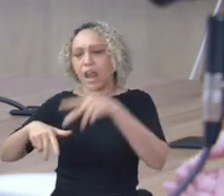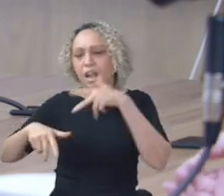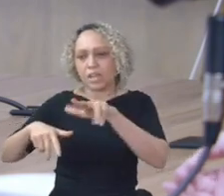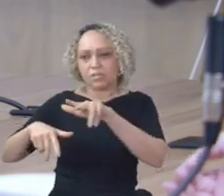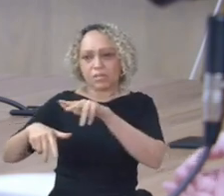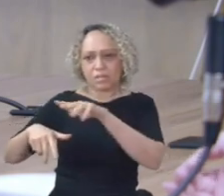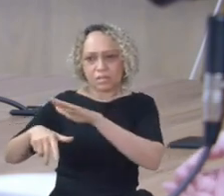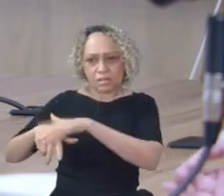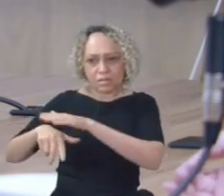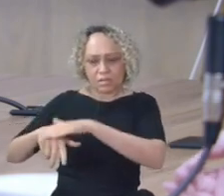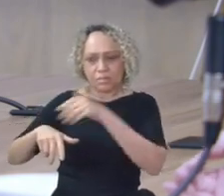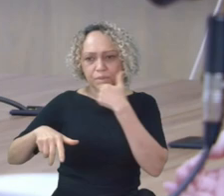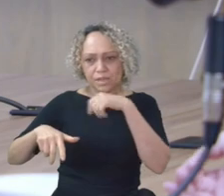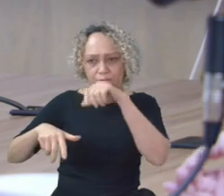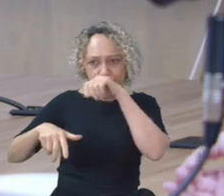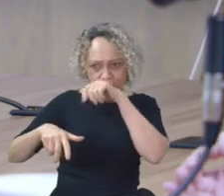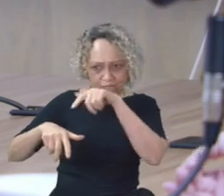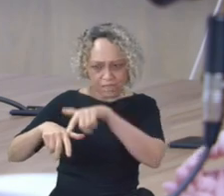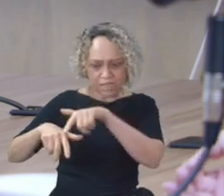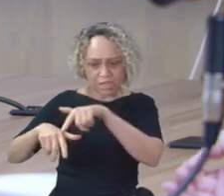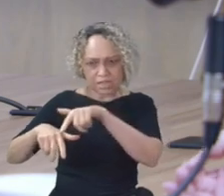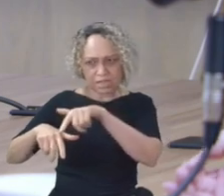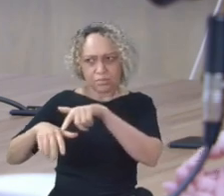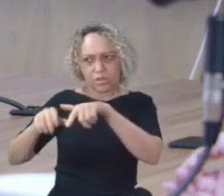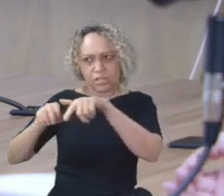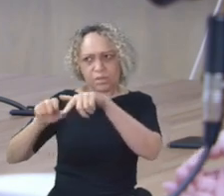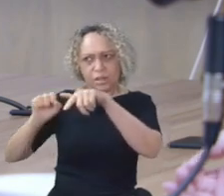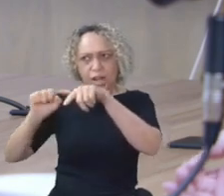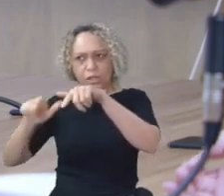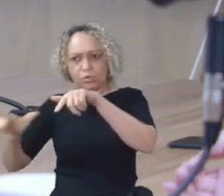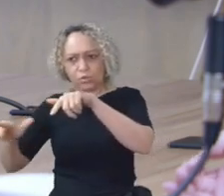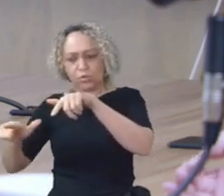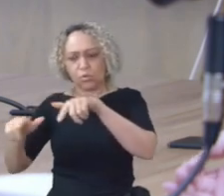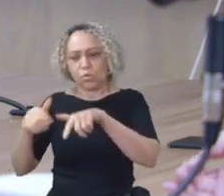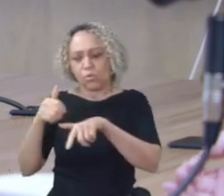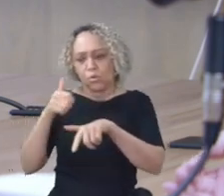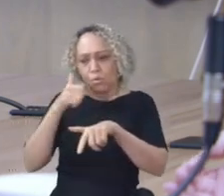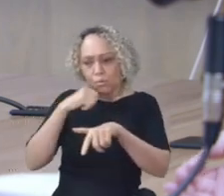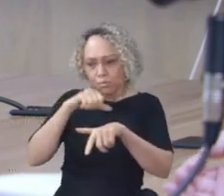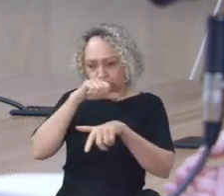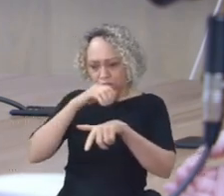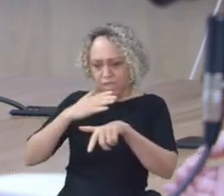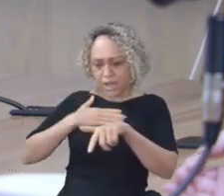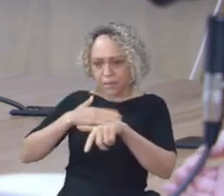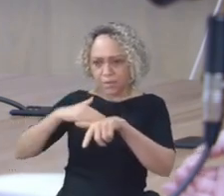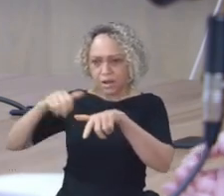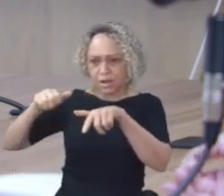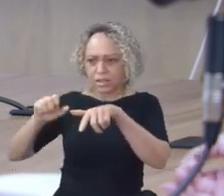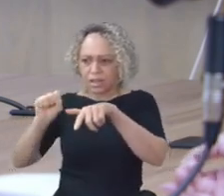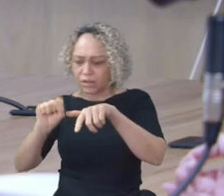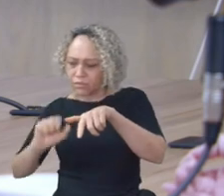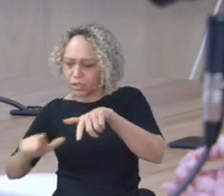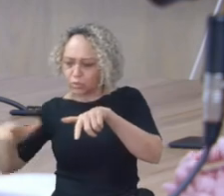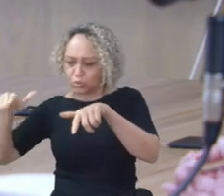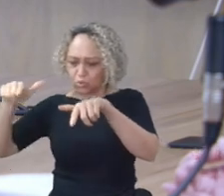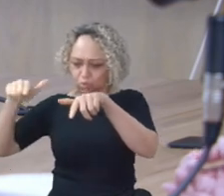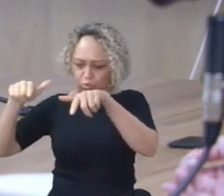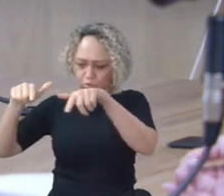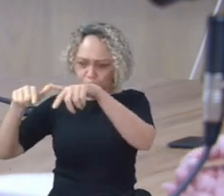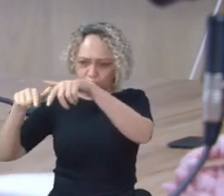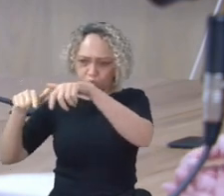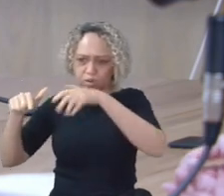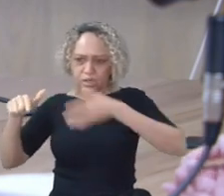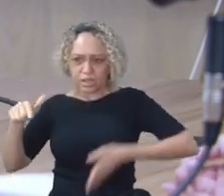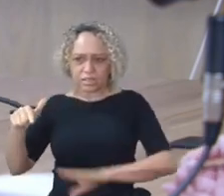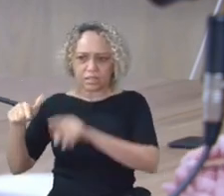tal, mas Guarani tem em todo o Brasil, mas assim, minha mãe veio do sul. Aí uma vez eu fui visitar o Xingu, e eu tava lá